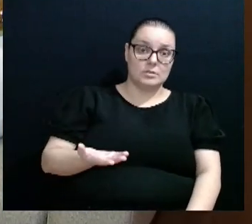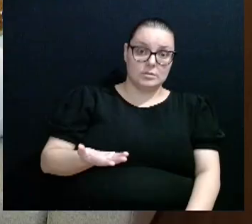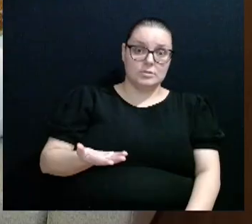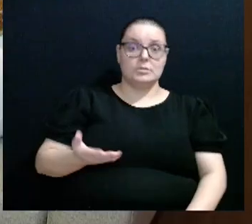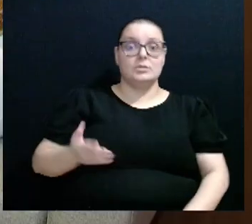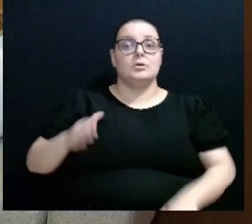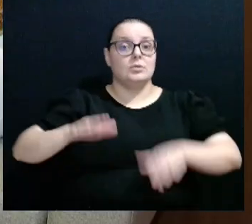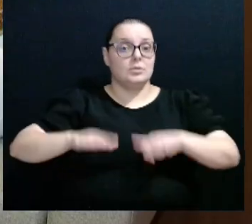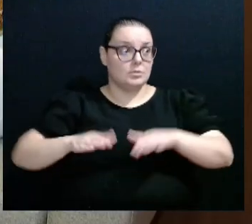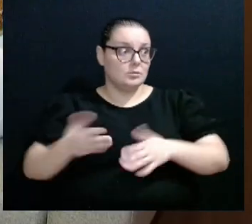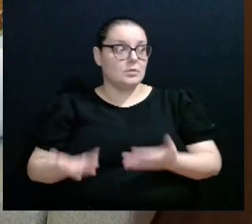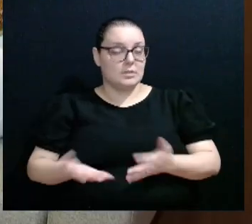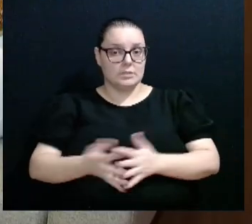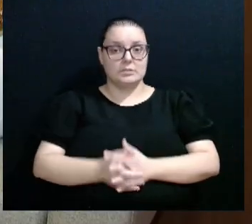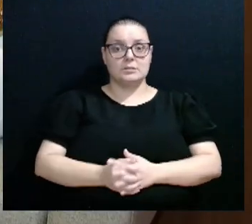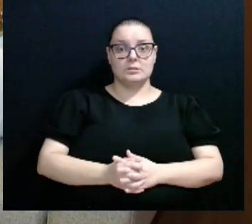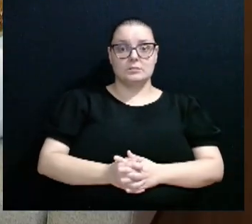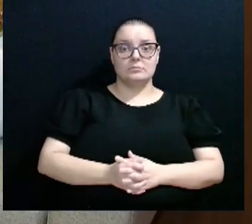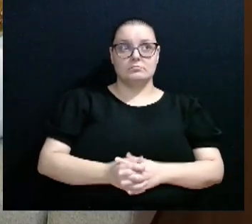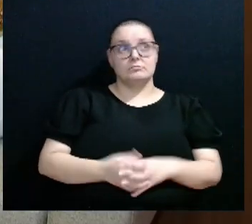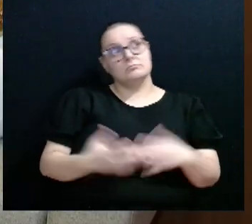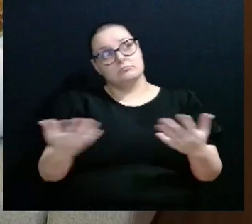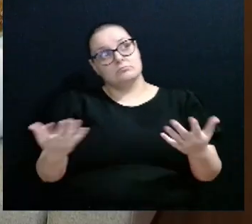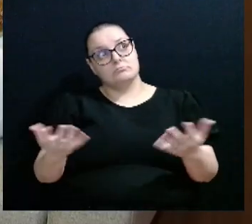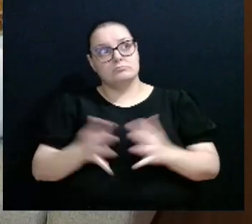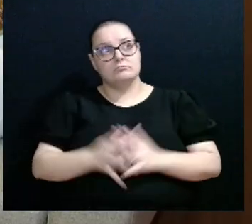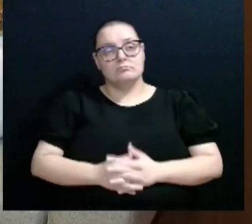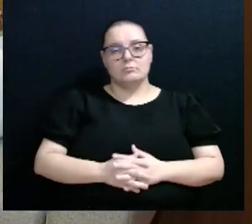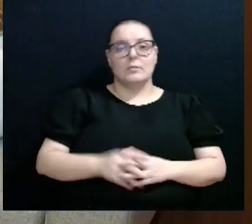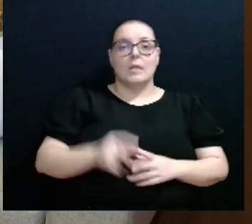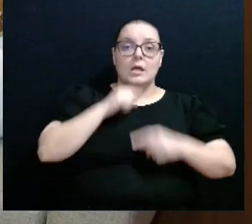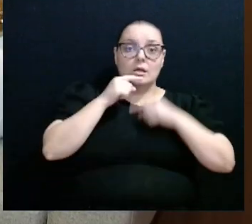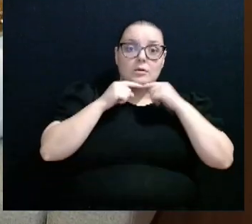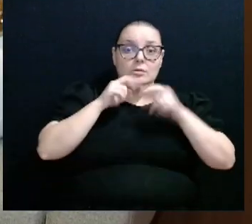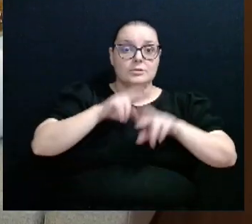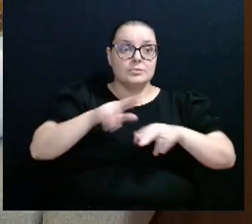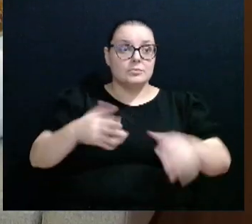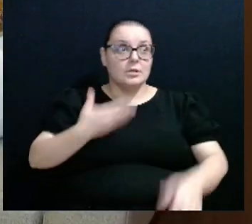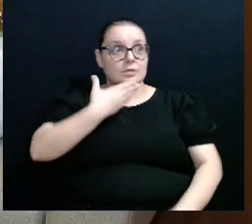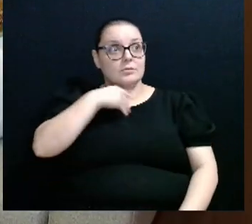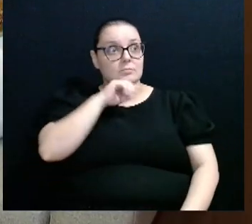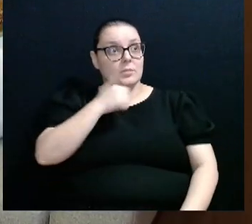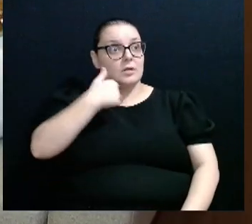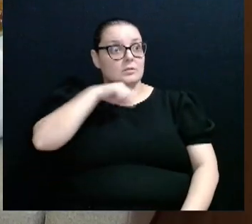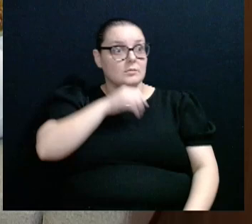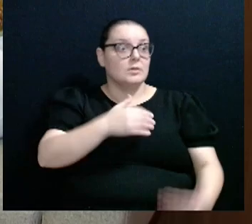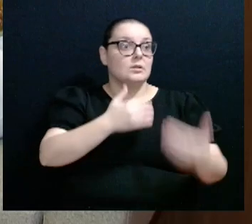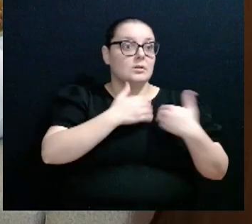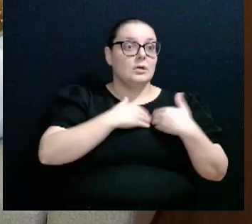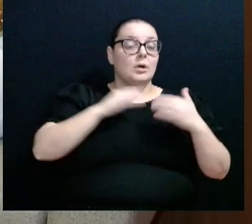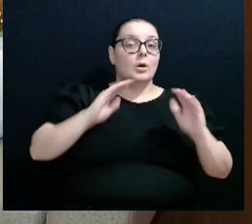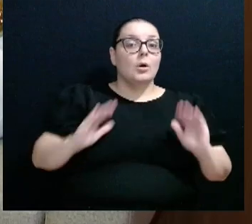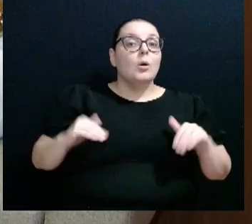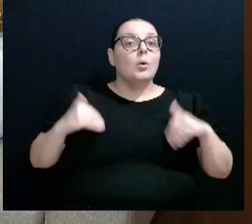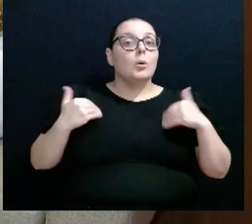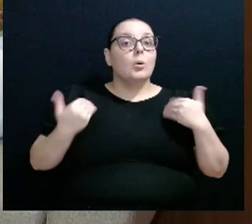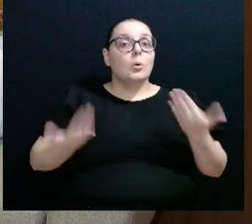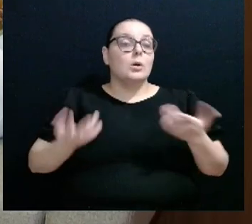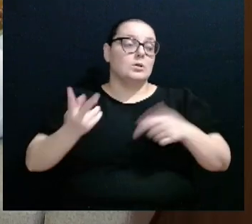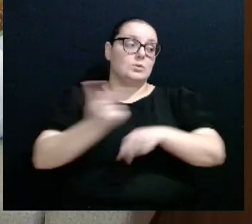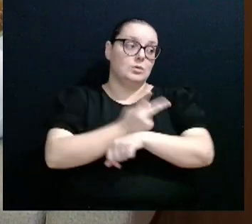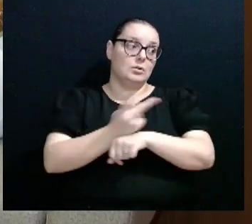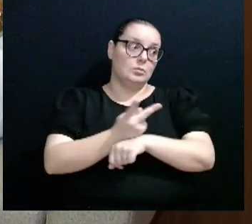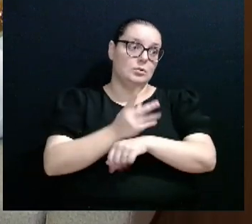seja, enfim, a dúvida aí de muitos pais responsáveis é quando buscar ajuda profissional. Em